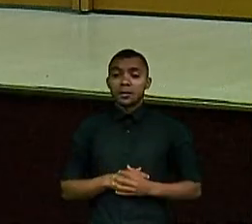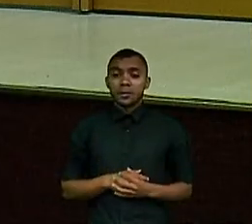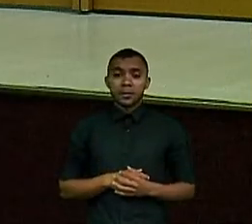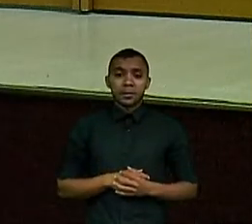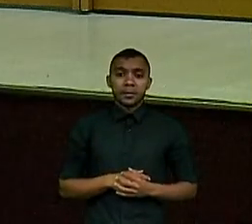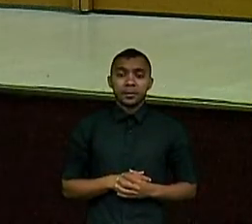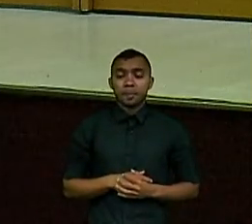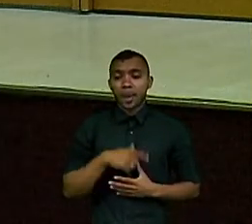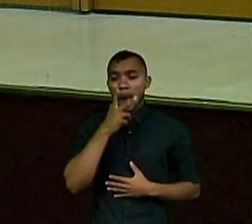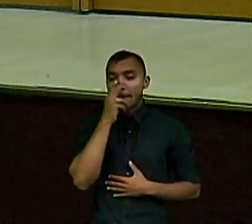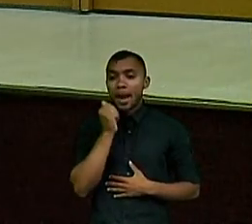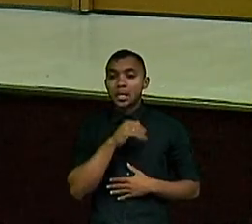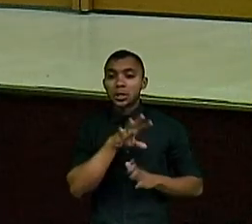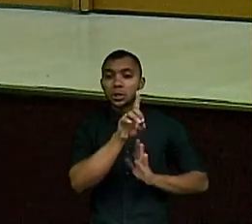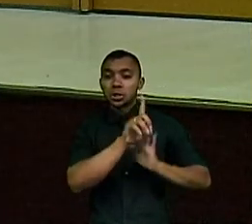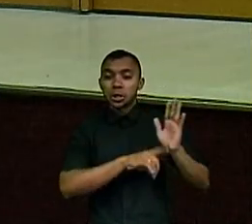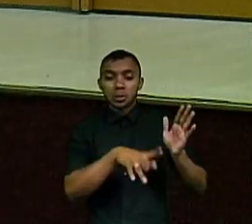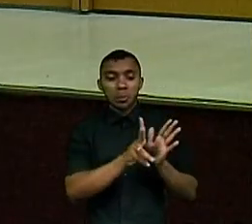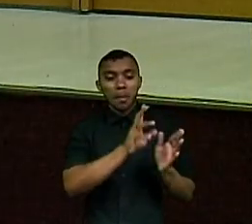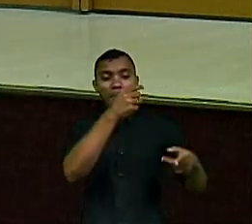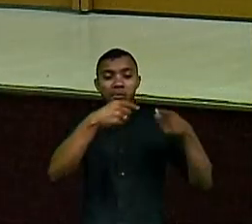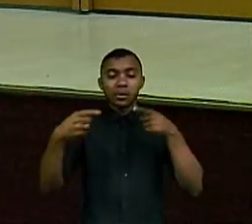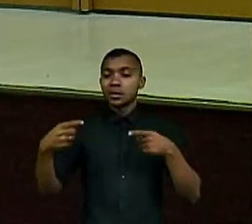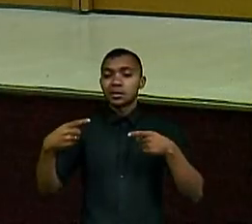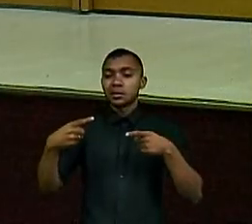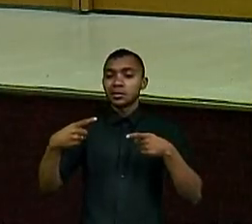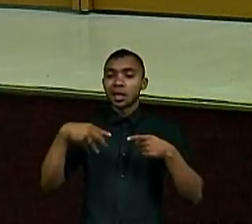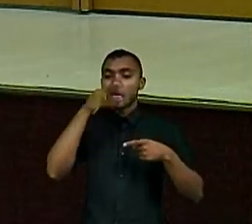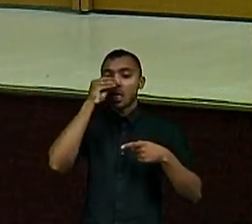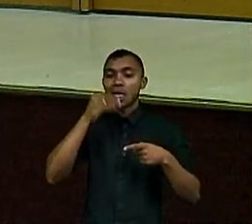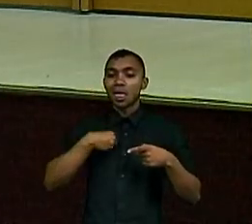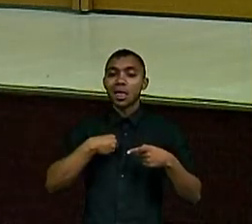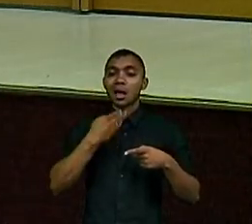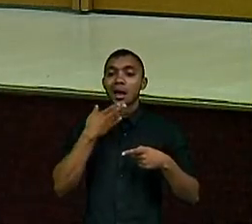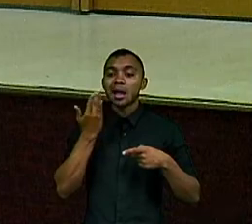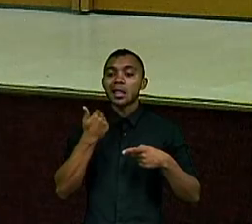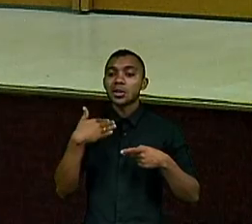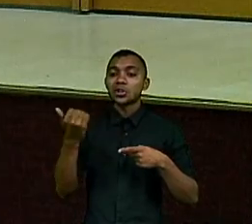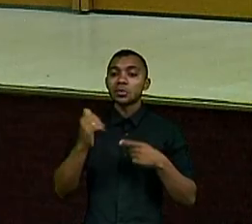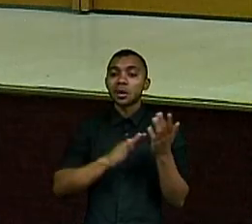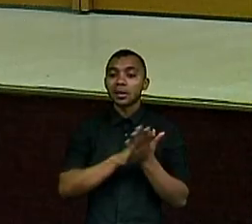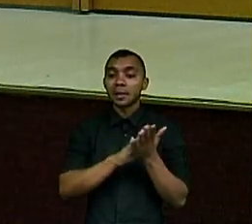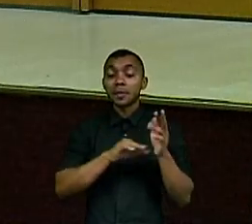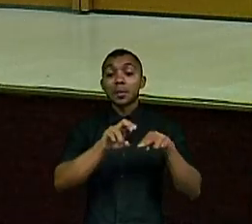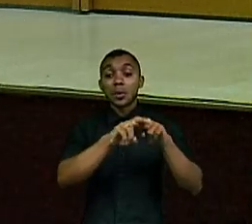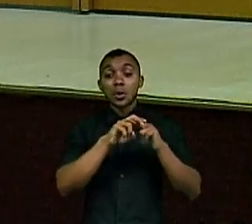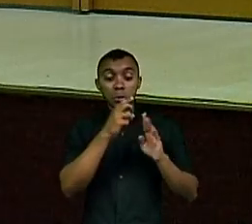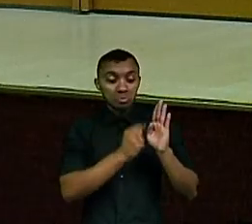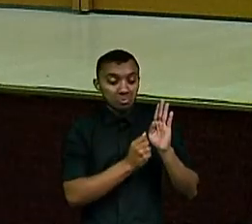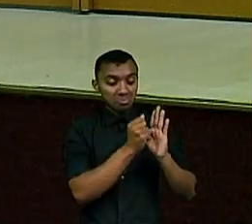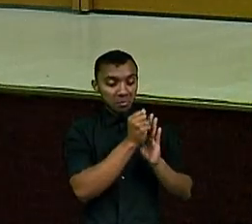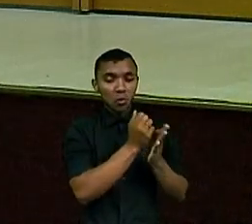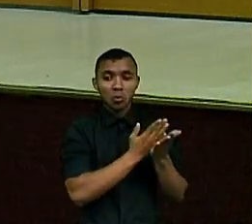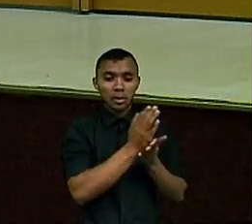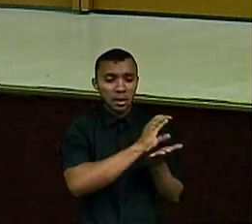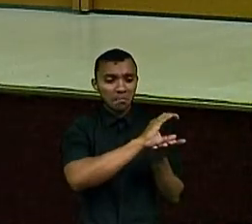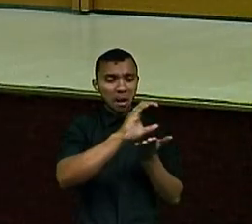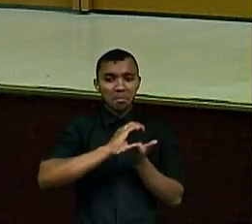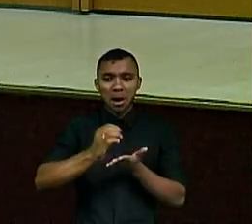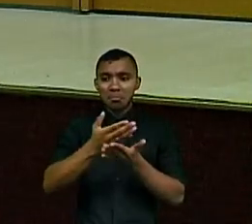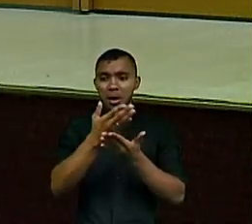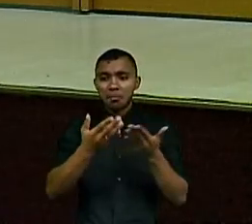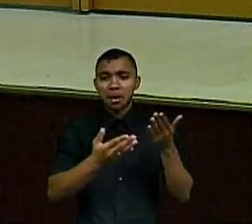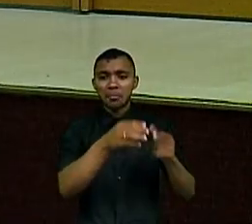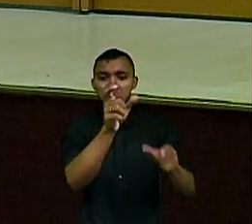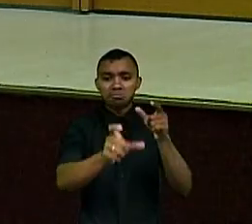excluir das decisões políticas e essa mesma burguesia vai financiar esses filósofos e sociólogos